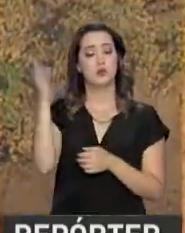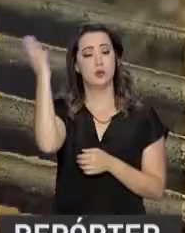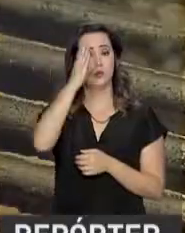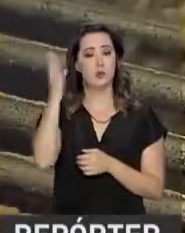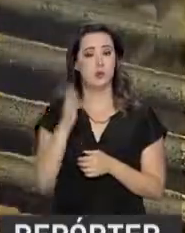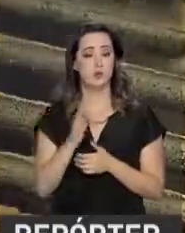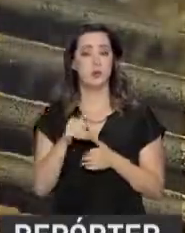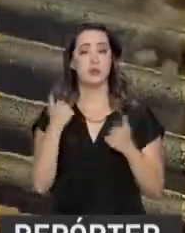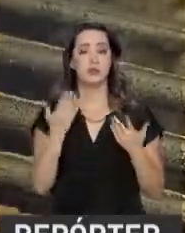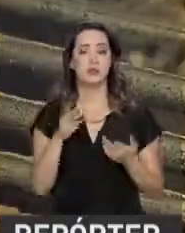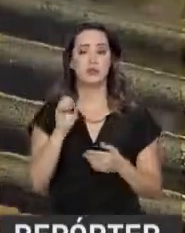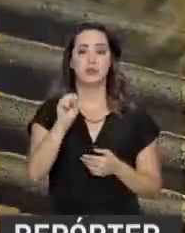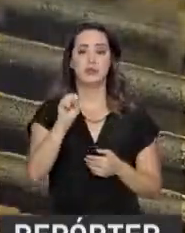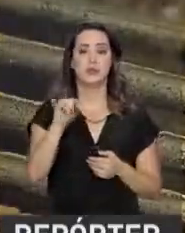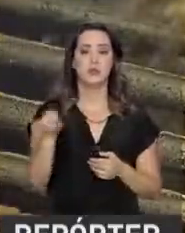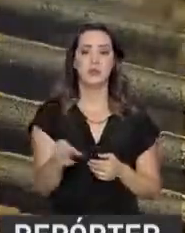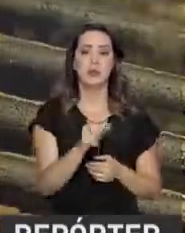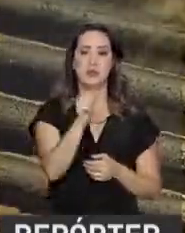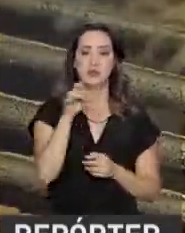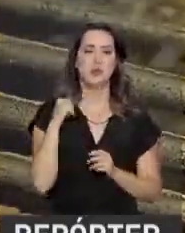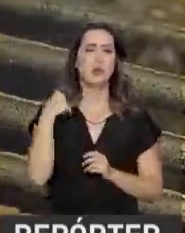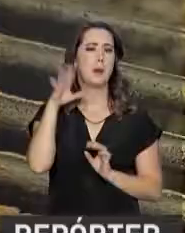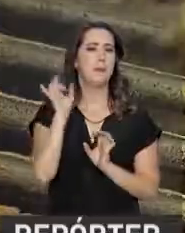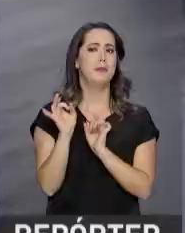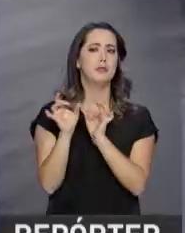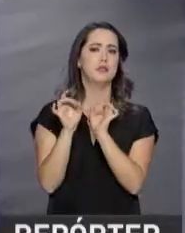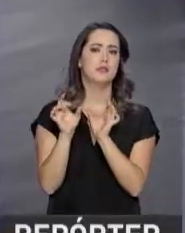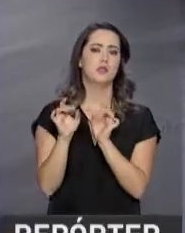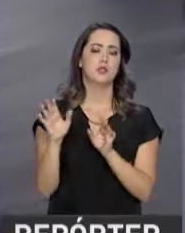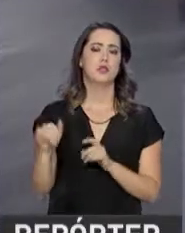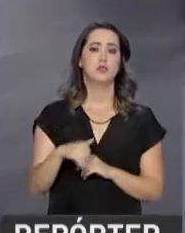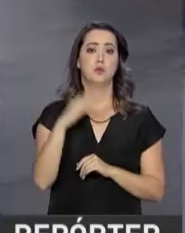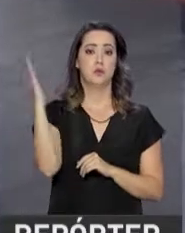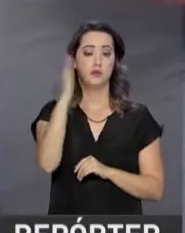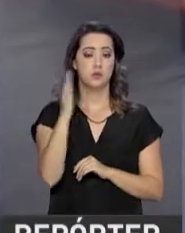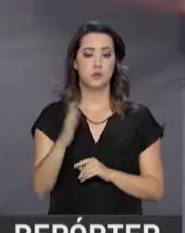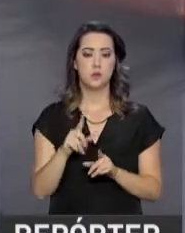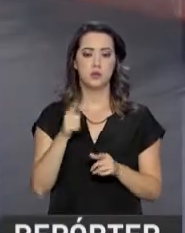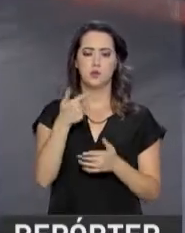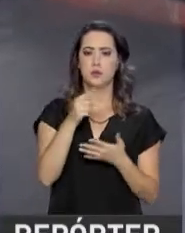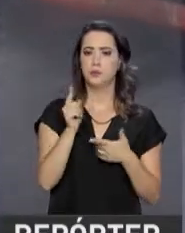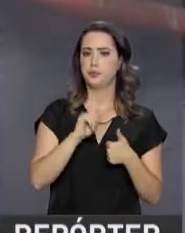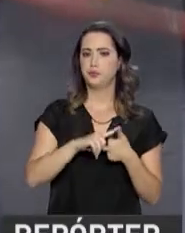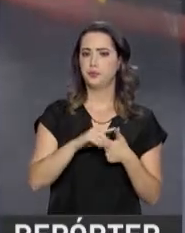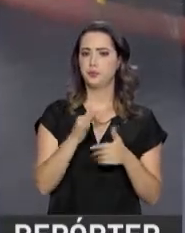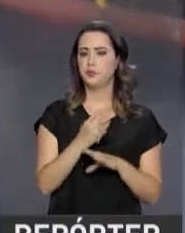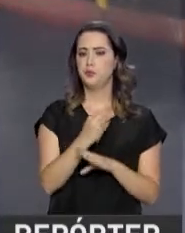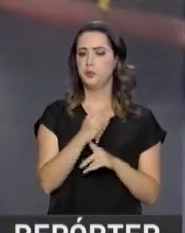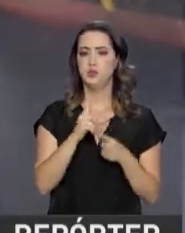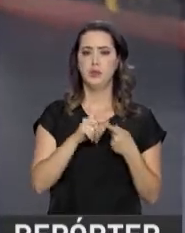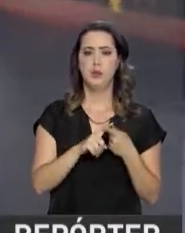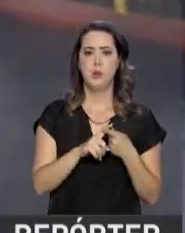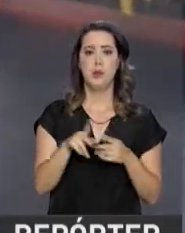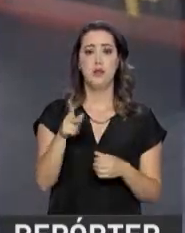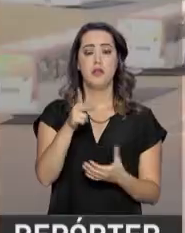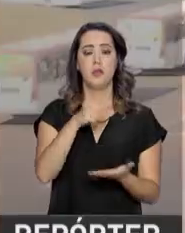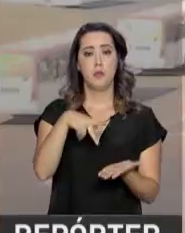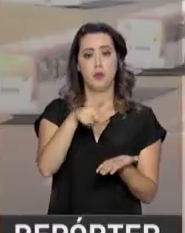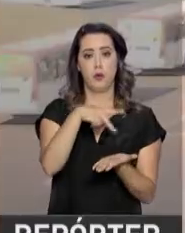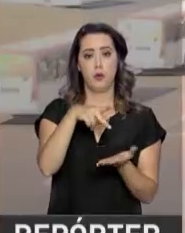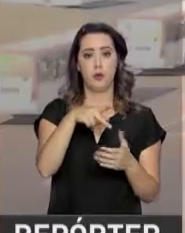país a soja é o produto mais vendido para o exterior depois produtos como minério de ferro e petróleo